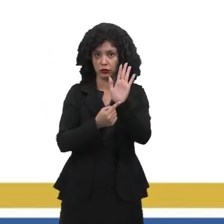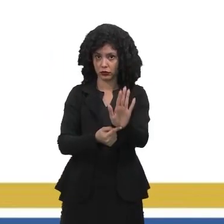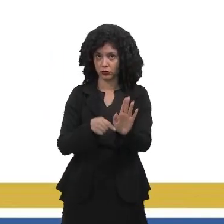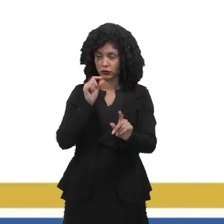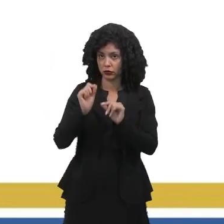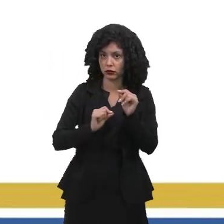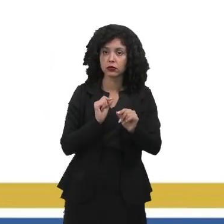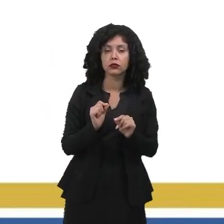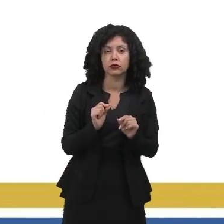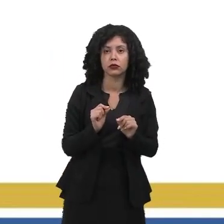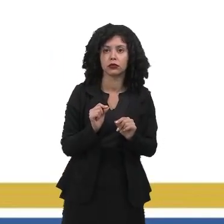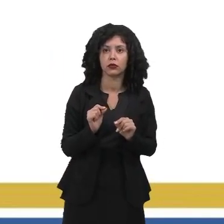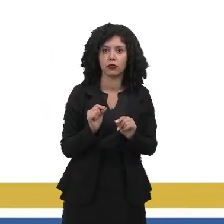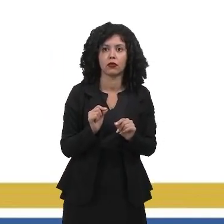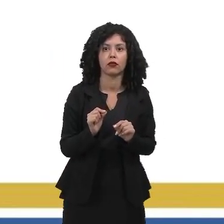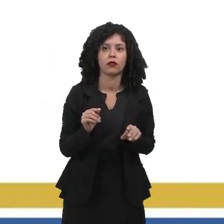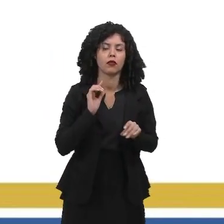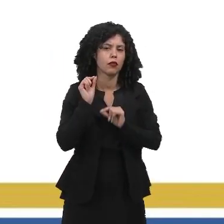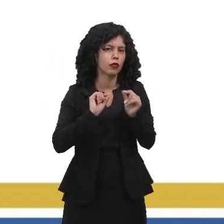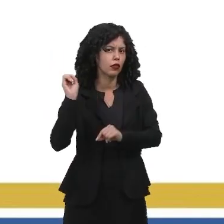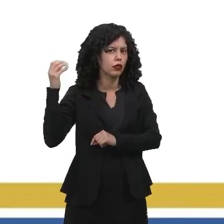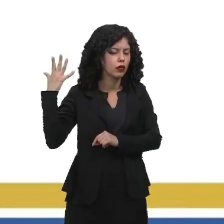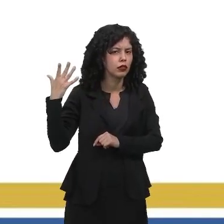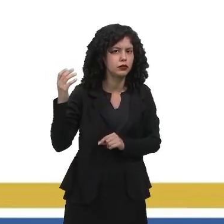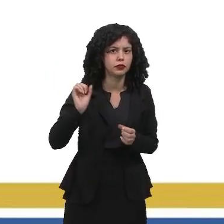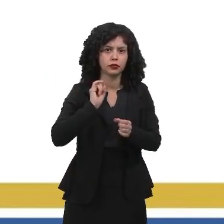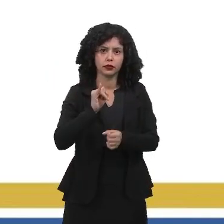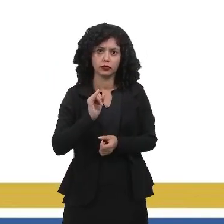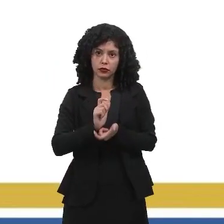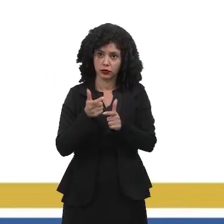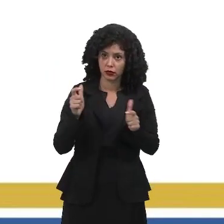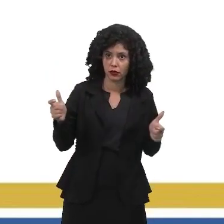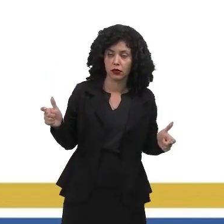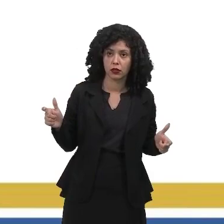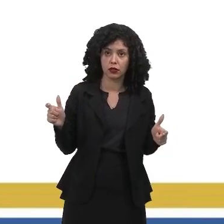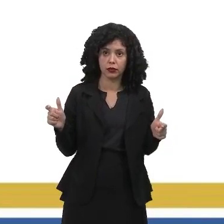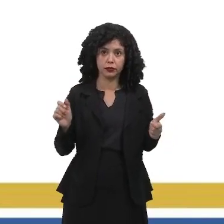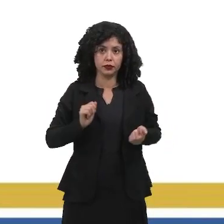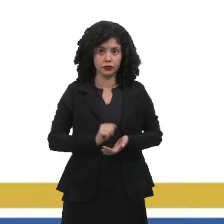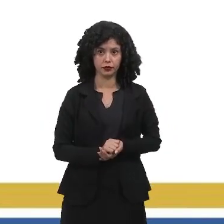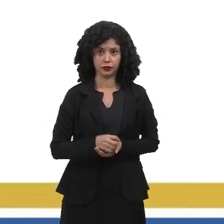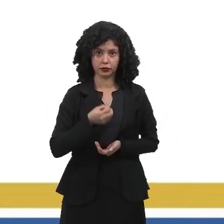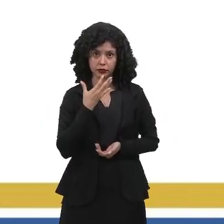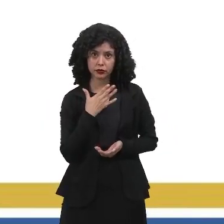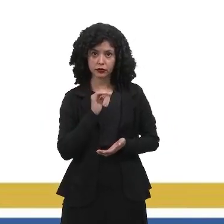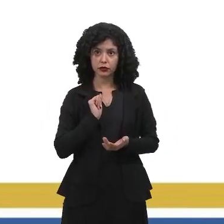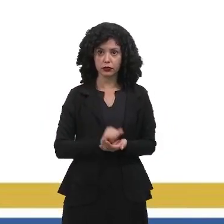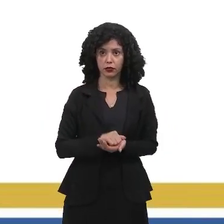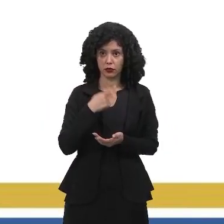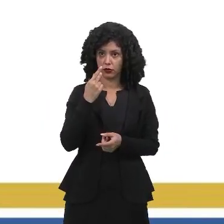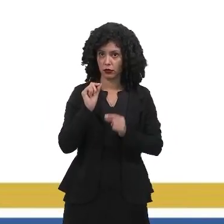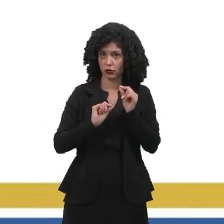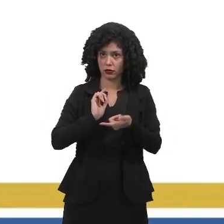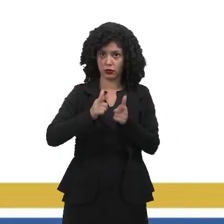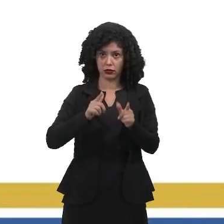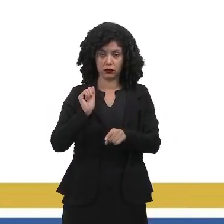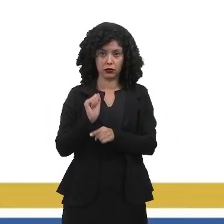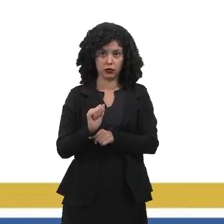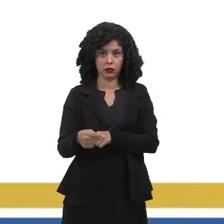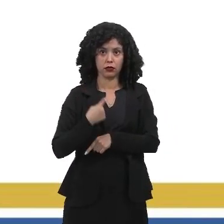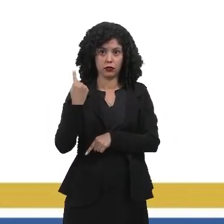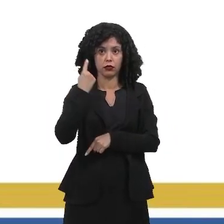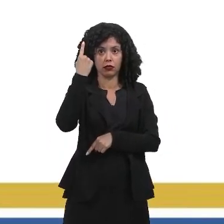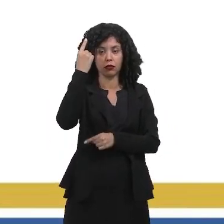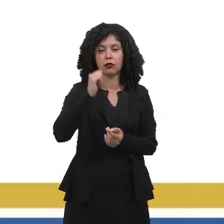representado de forma estirada. O que acontece se eu aumentar esse comprimento do barbante? Bem, aqui está falando na letra A, a